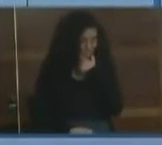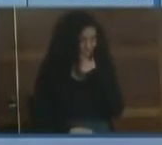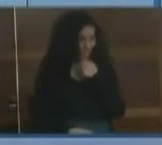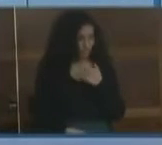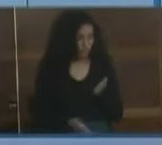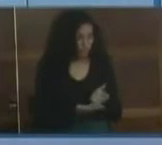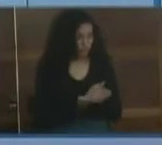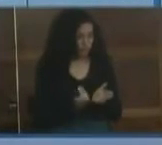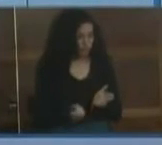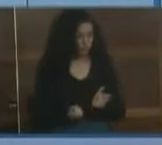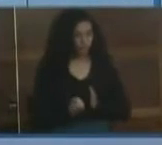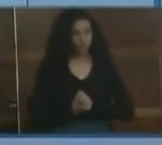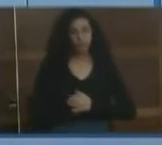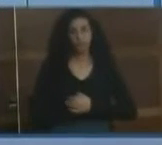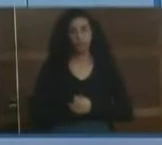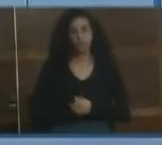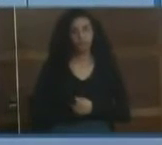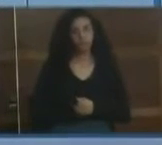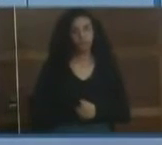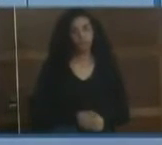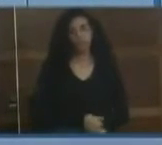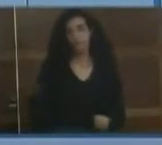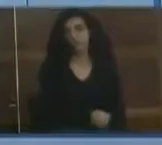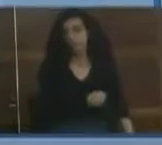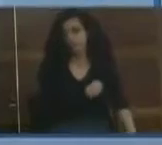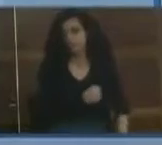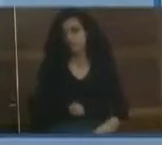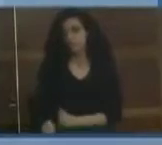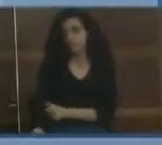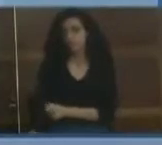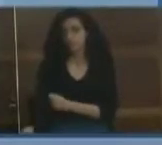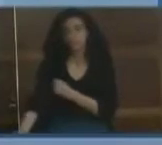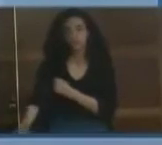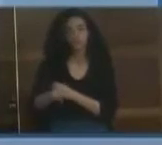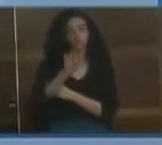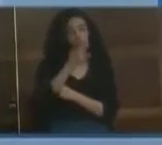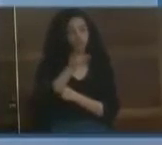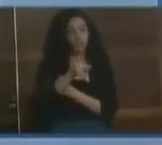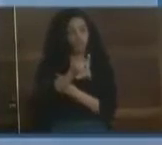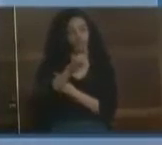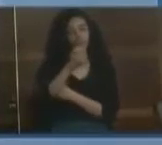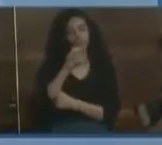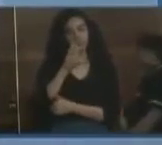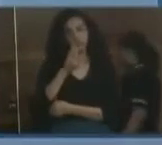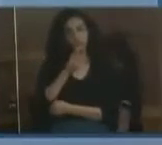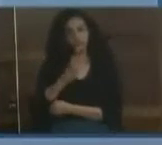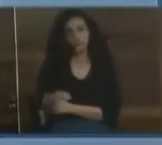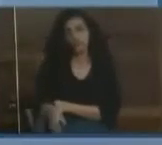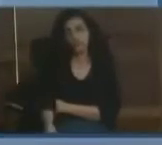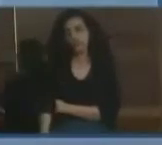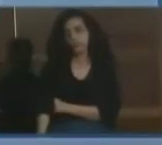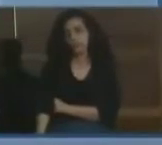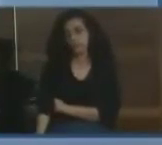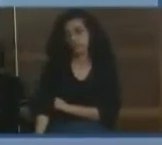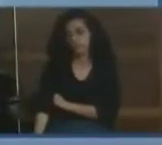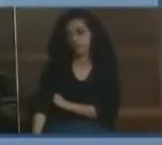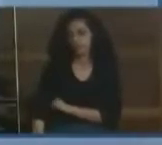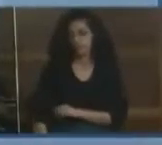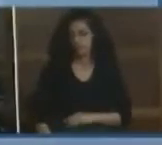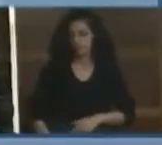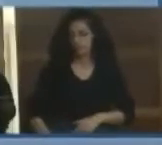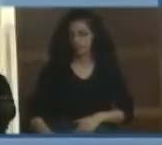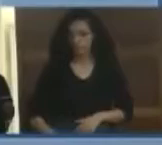a página 28 aplicação de recursos do fundeb em educação janeiro a dezembro de 2019